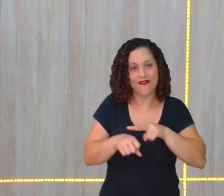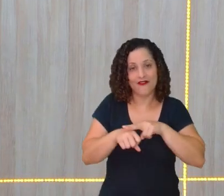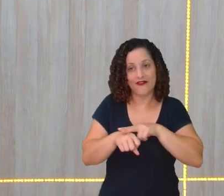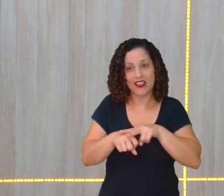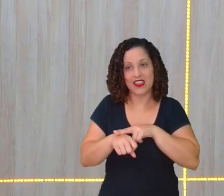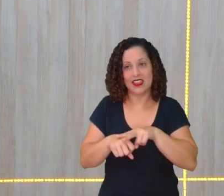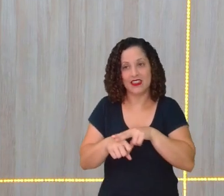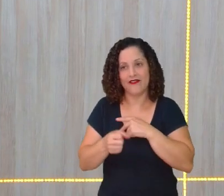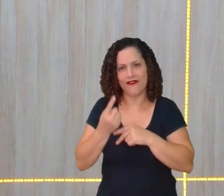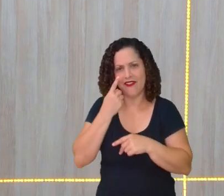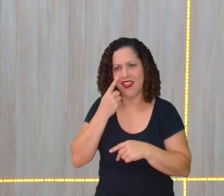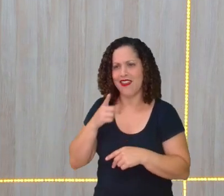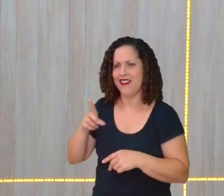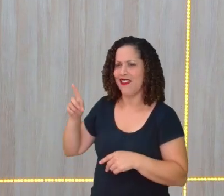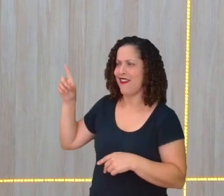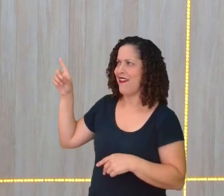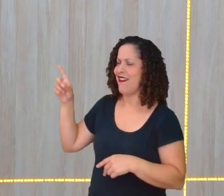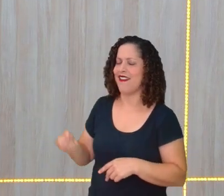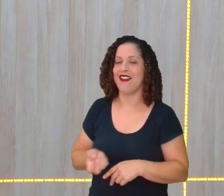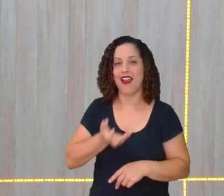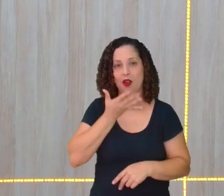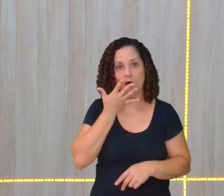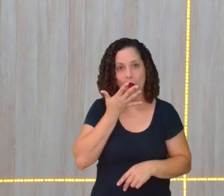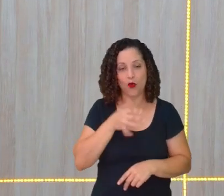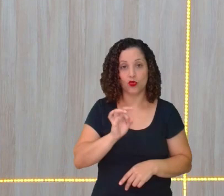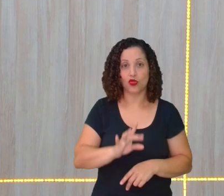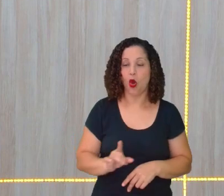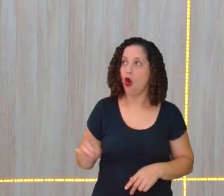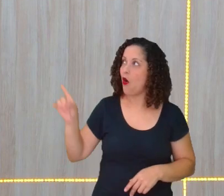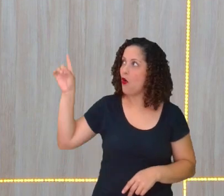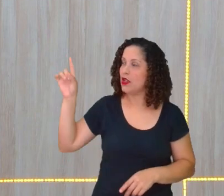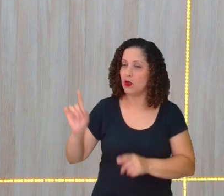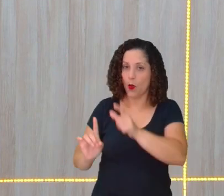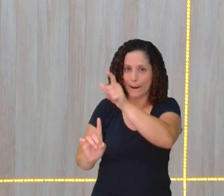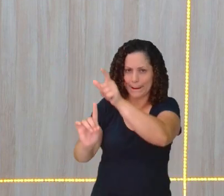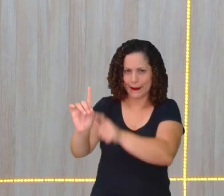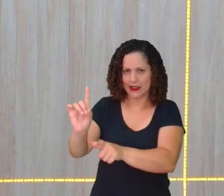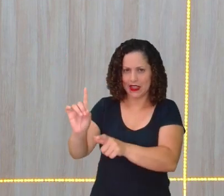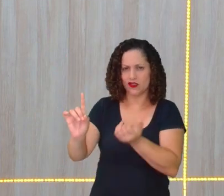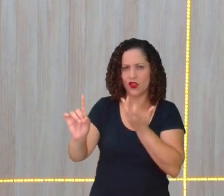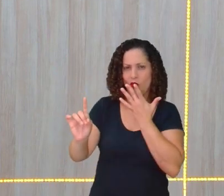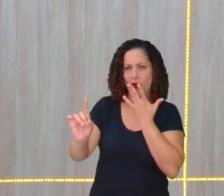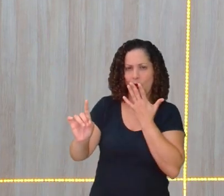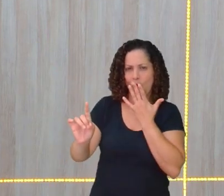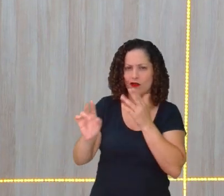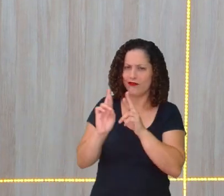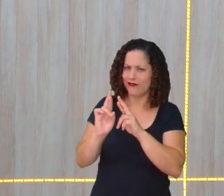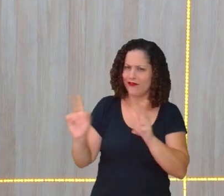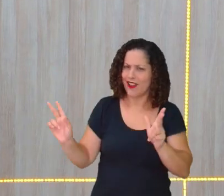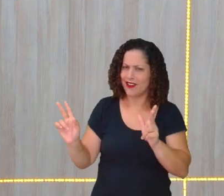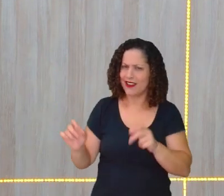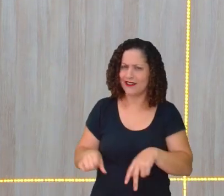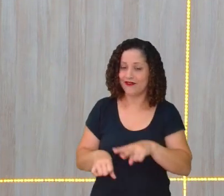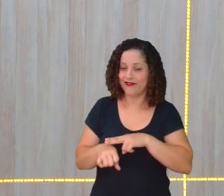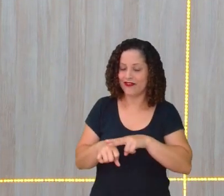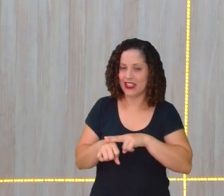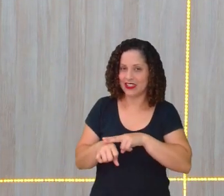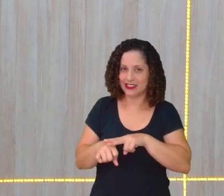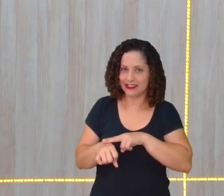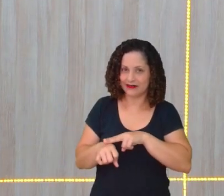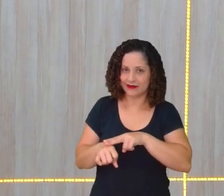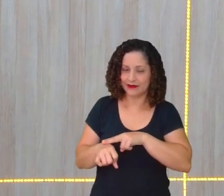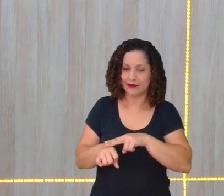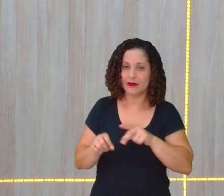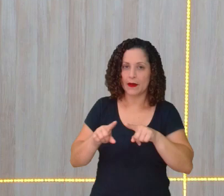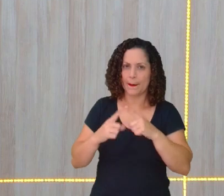vocês observarem, é da menina. Tá? Só The Grinch que foi uma coloração diferente, porque a cegonha entregou errado.